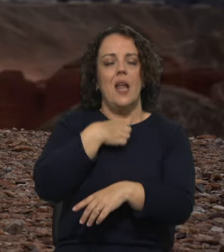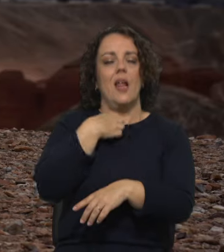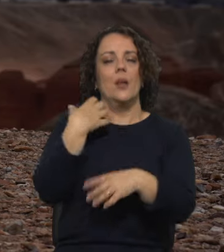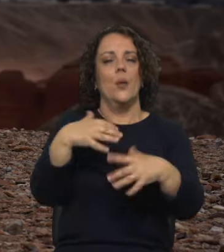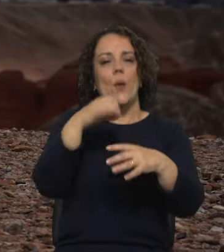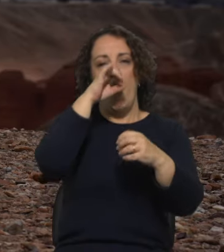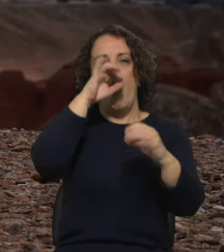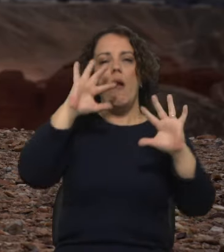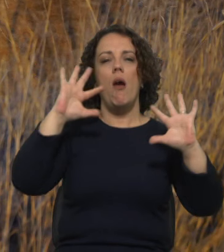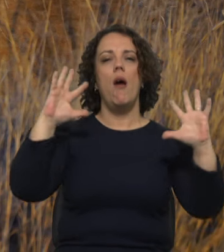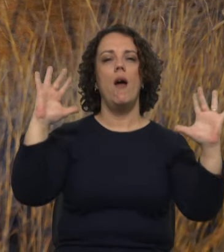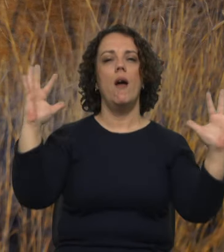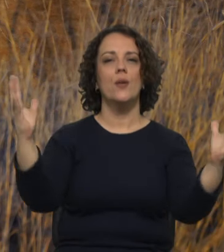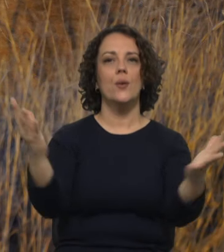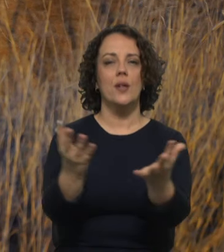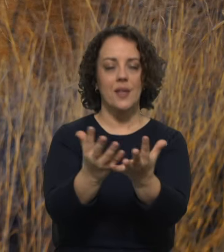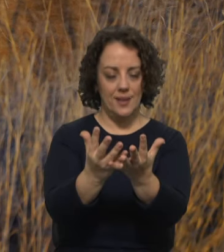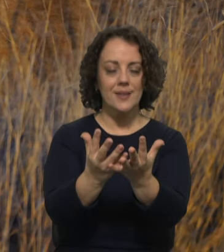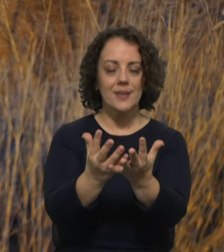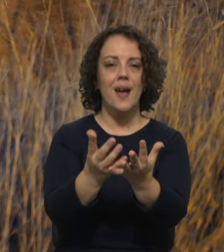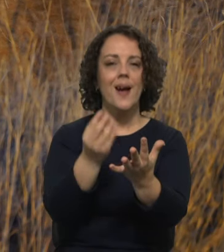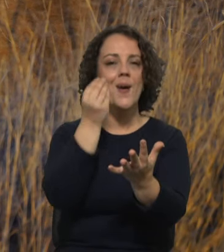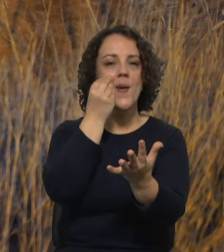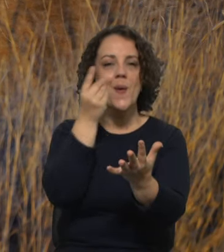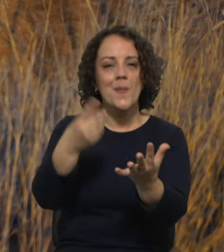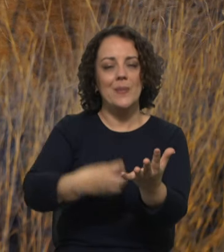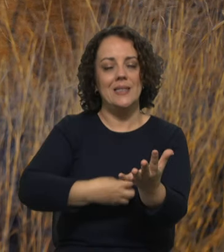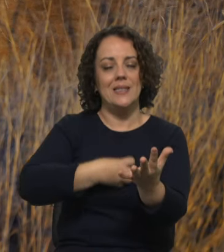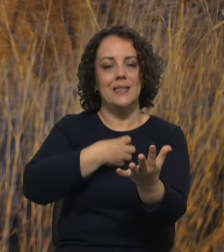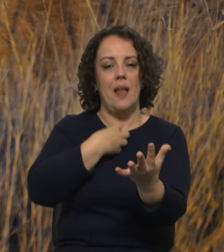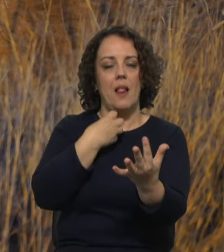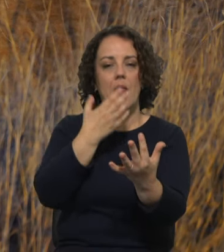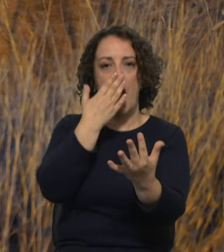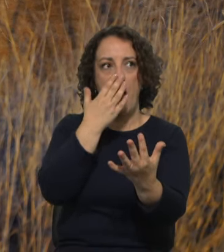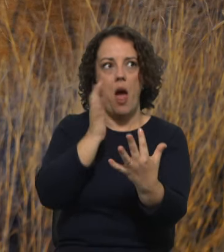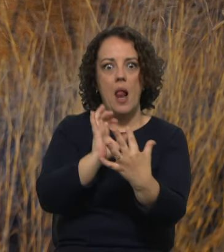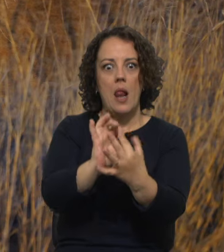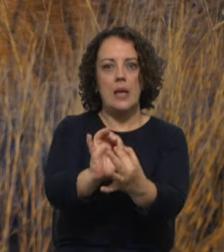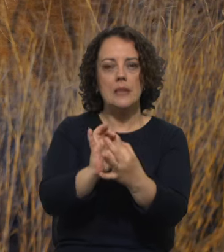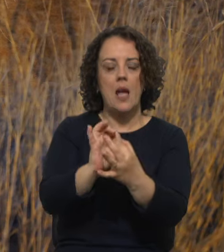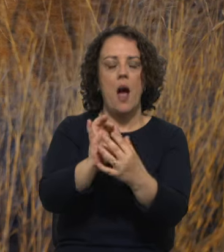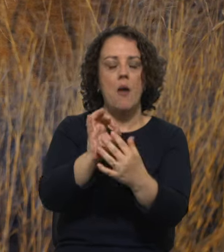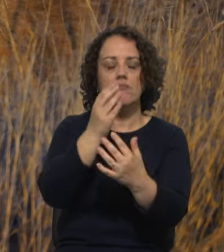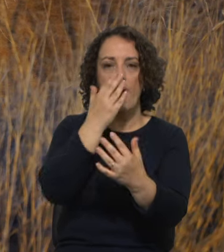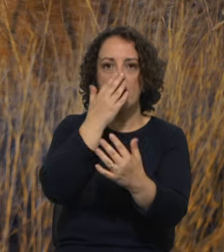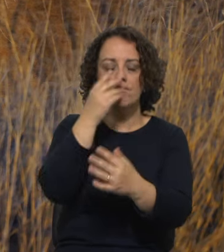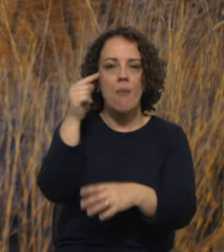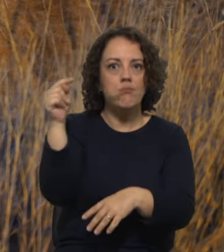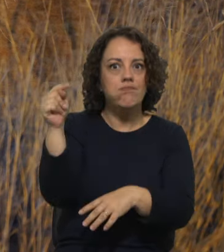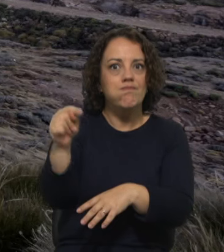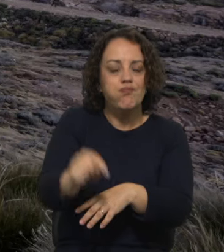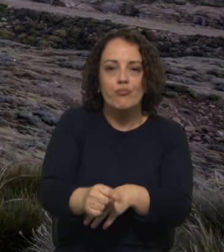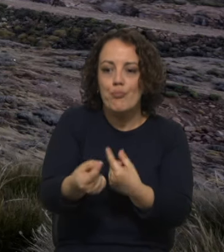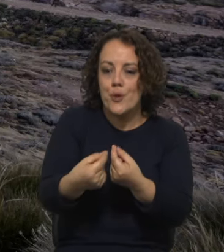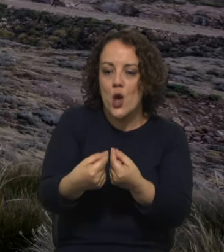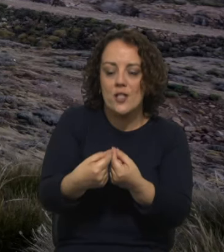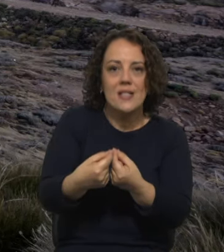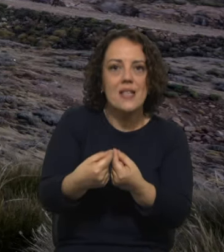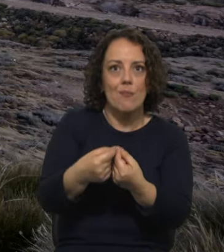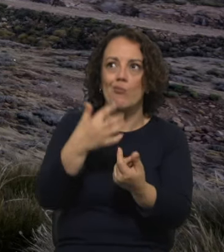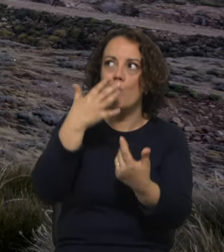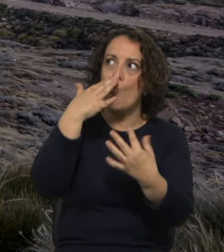extraem dessa quase ligação eh imediata eh e muito próxima digamos assim com a natureza